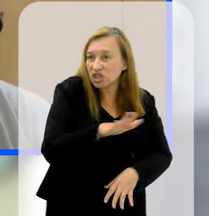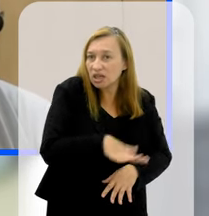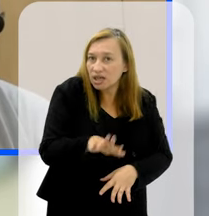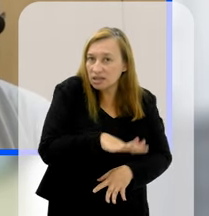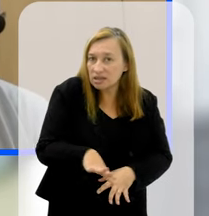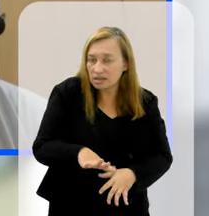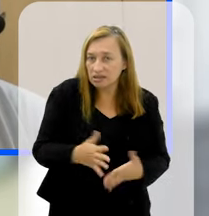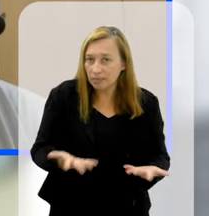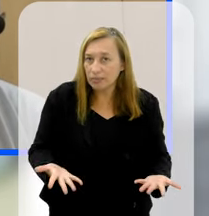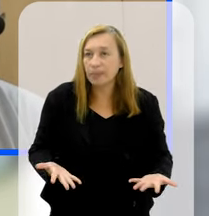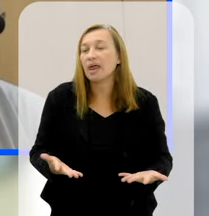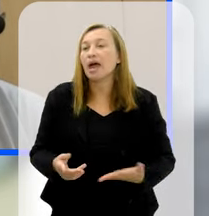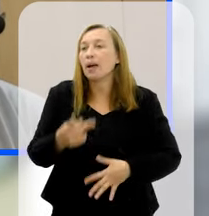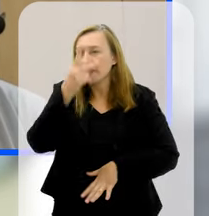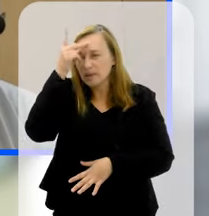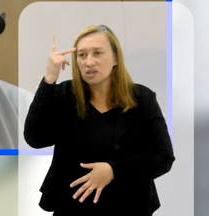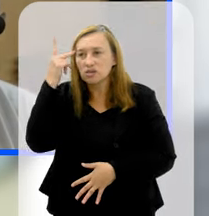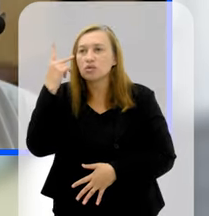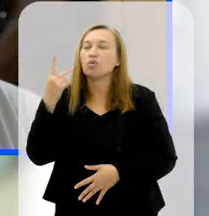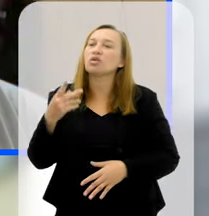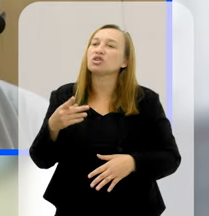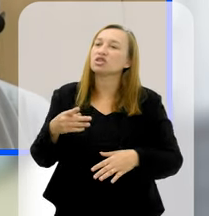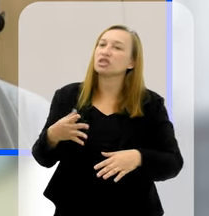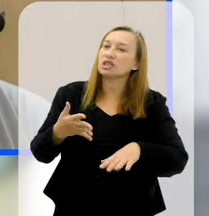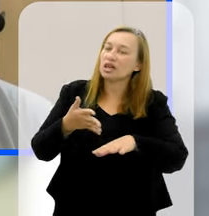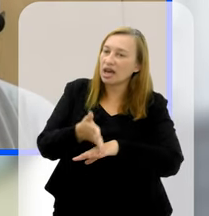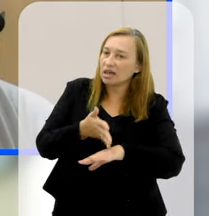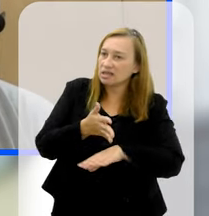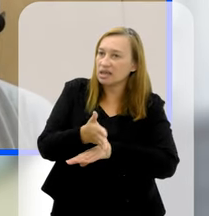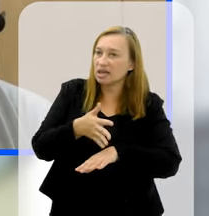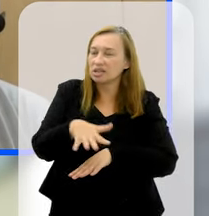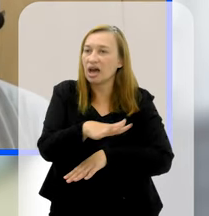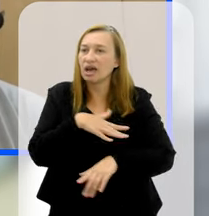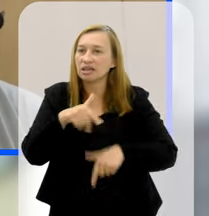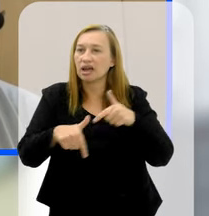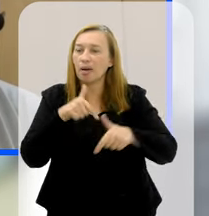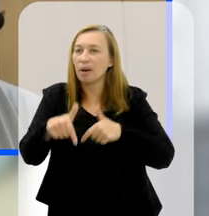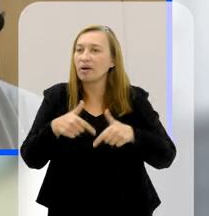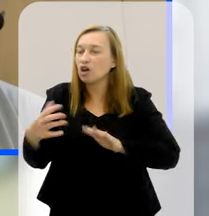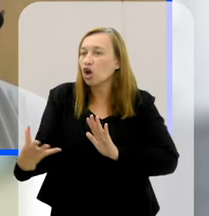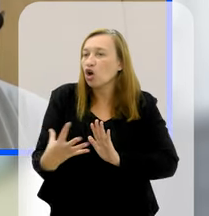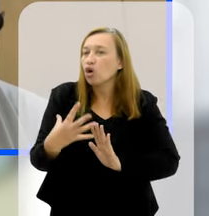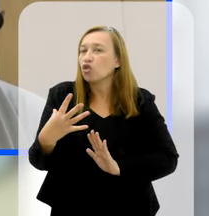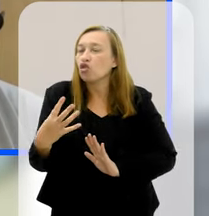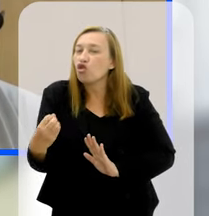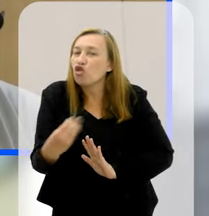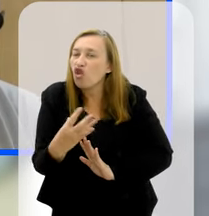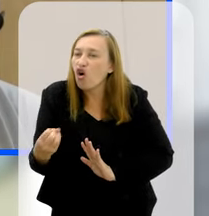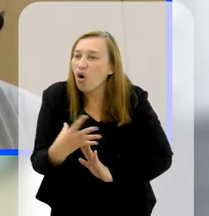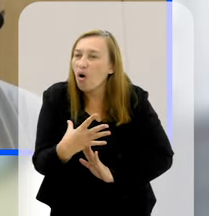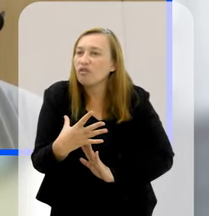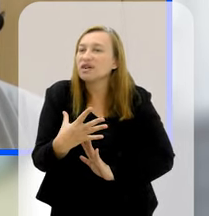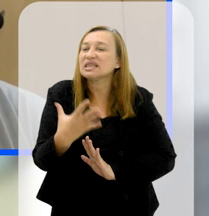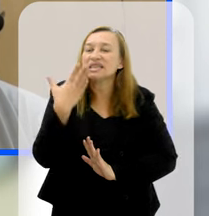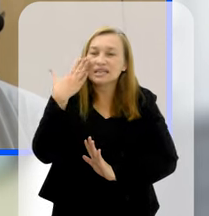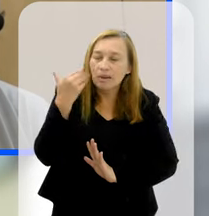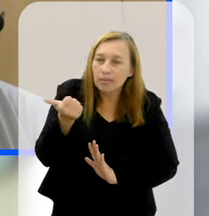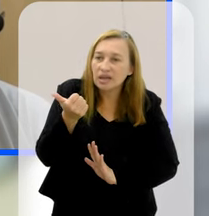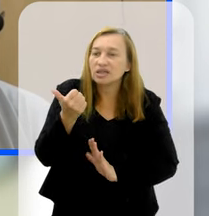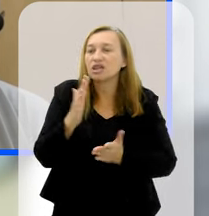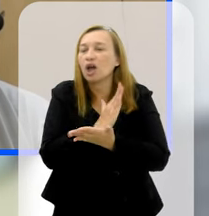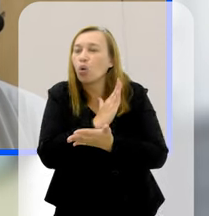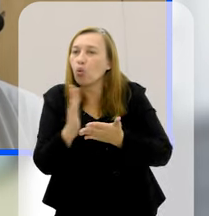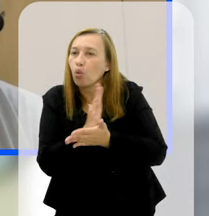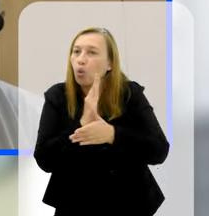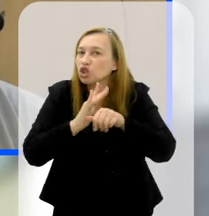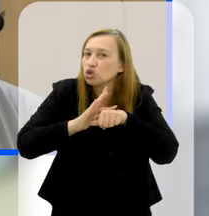pessoas que a gente quer que se coloque no mercado de trabalho de uma forma moderna, né, de uma forma sabendo